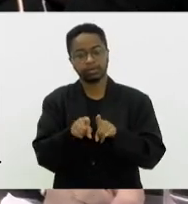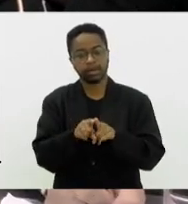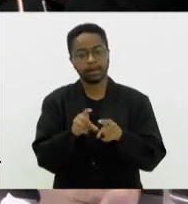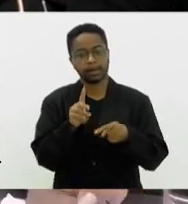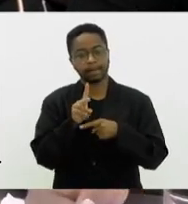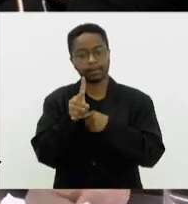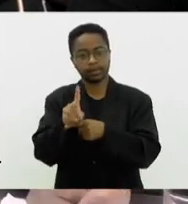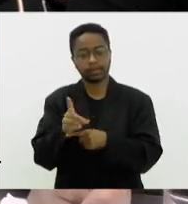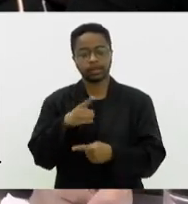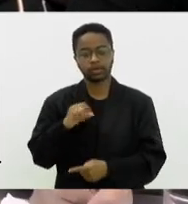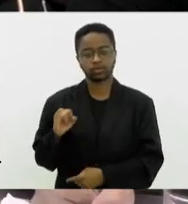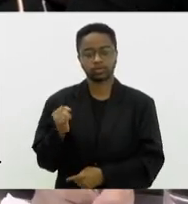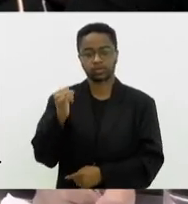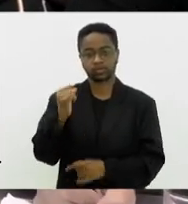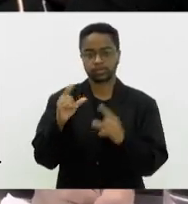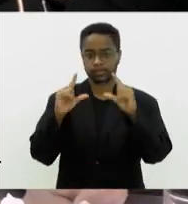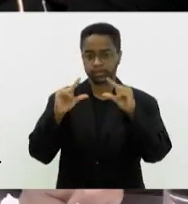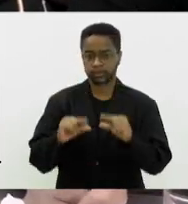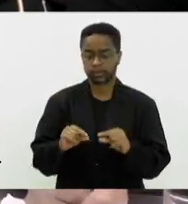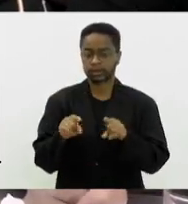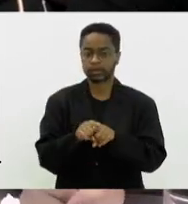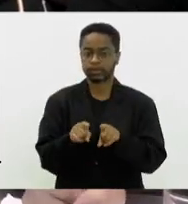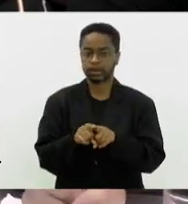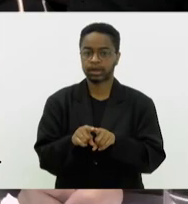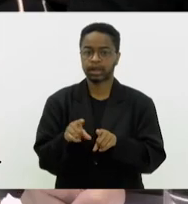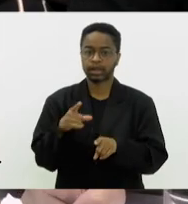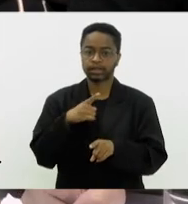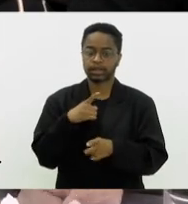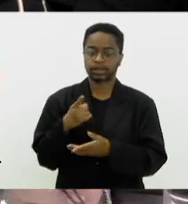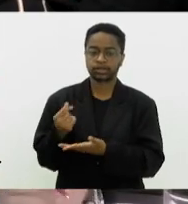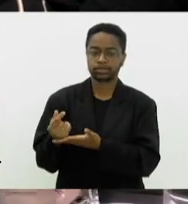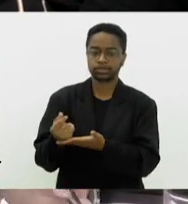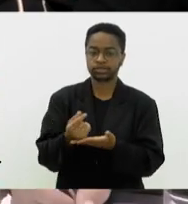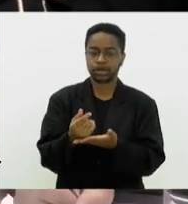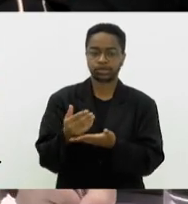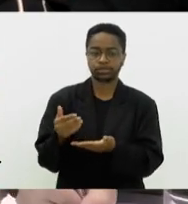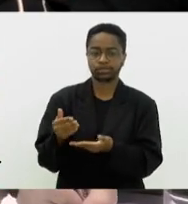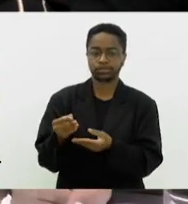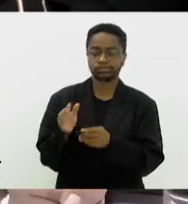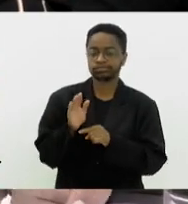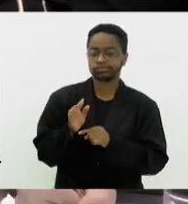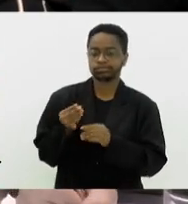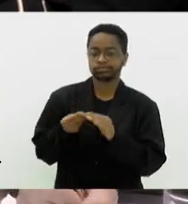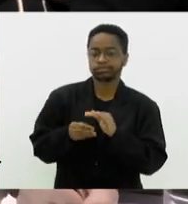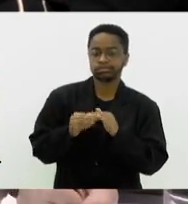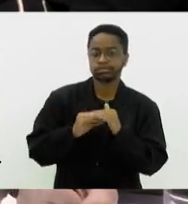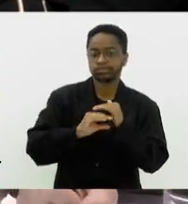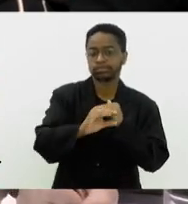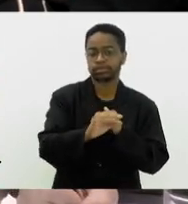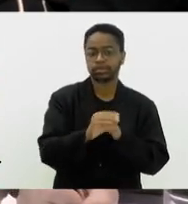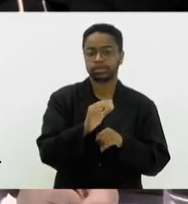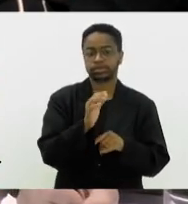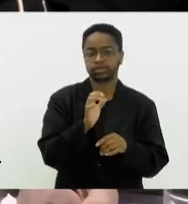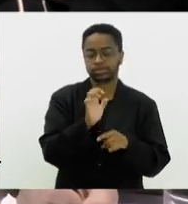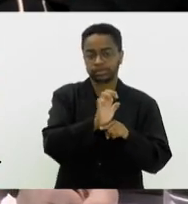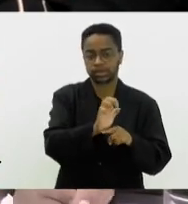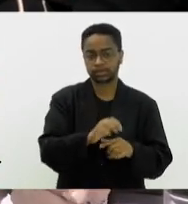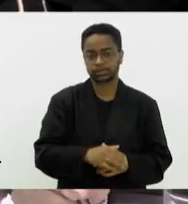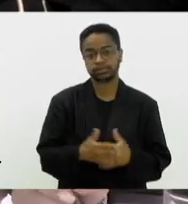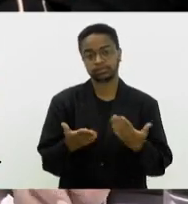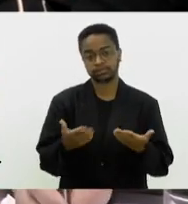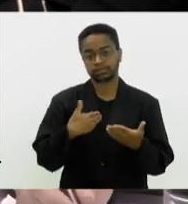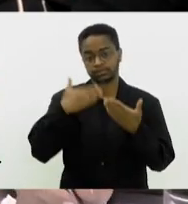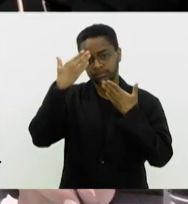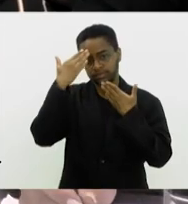com juros muito menores e tendo algum tipo de capitalização para o próprio Estado. Então, agradeço a Vossa Excelência aí